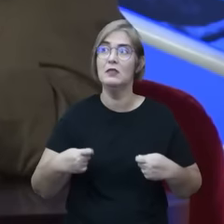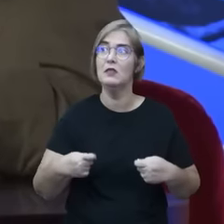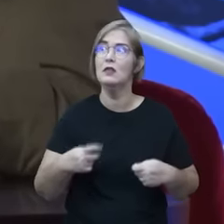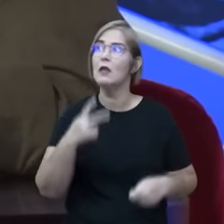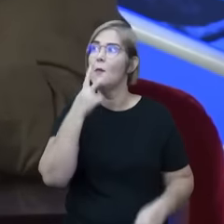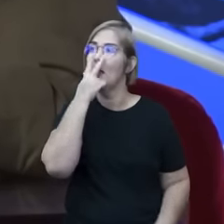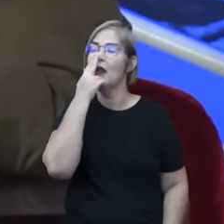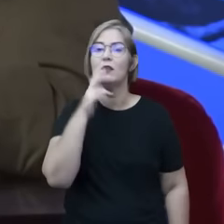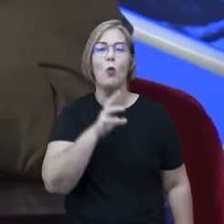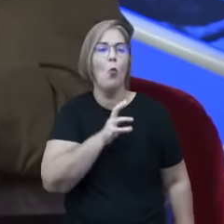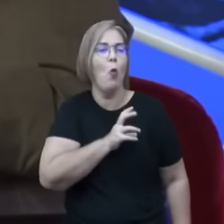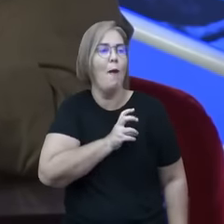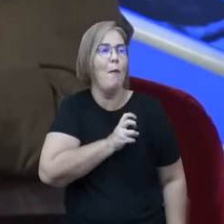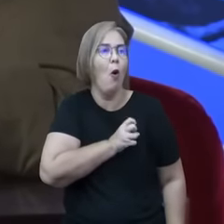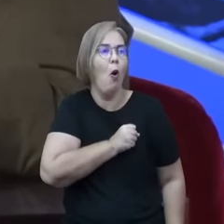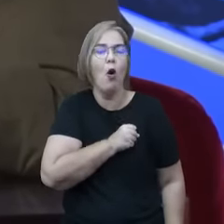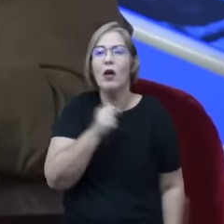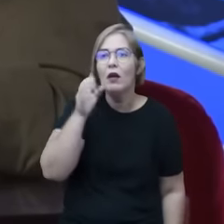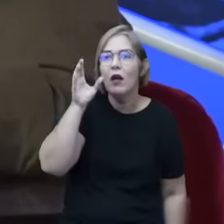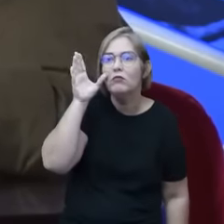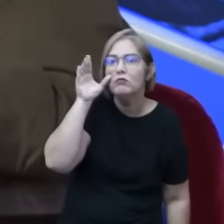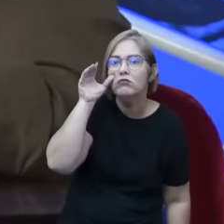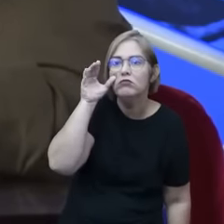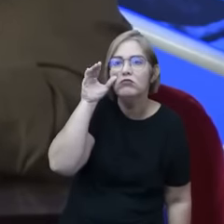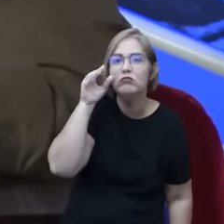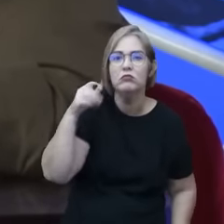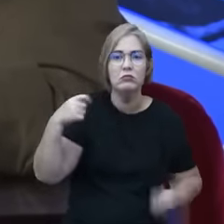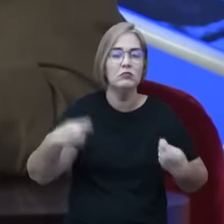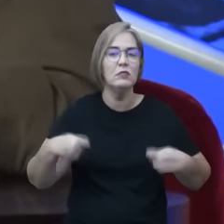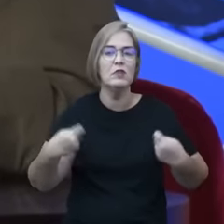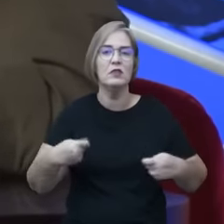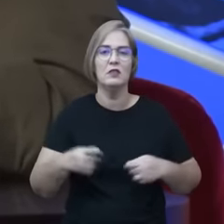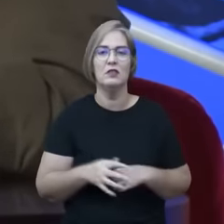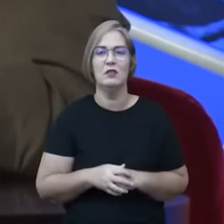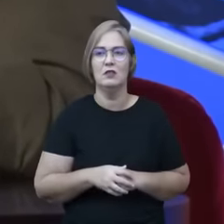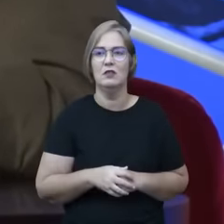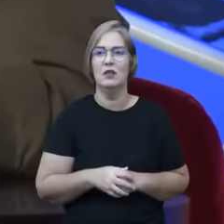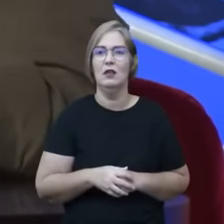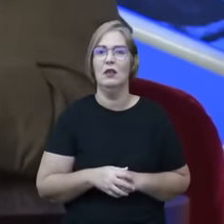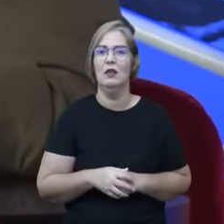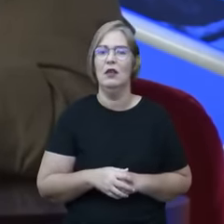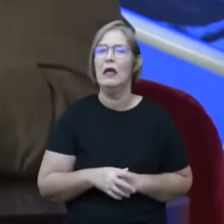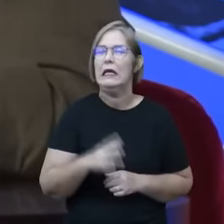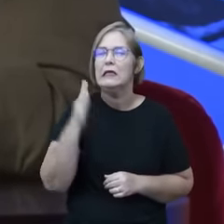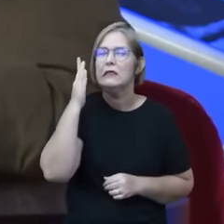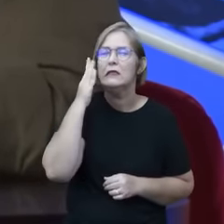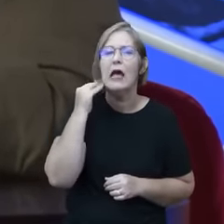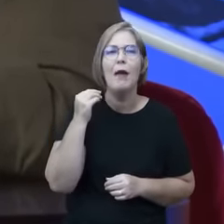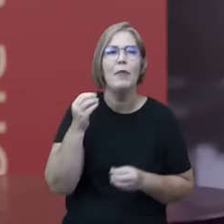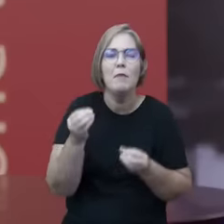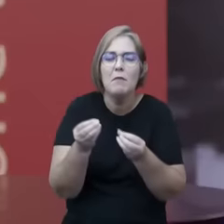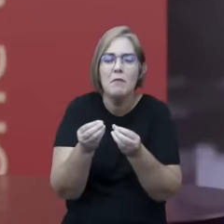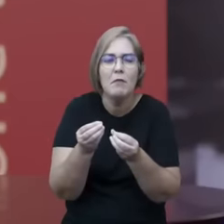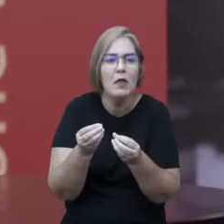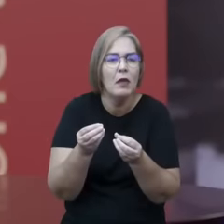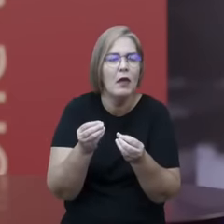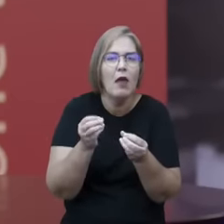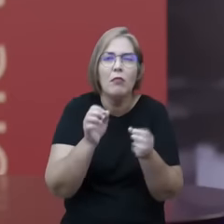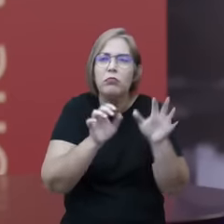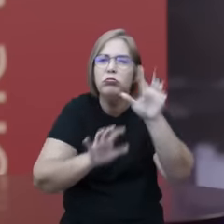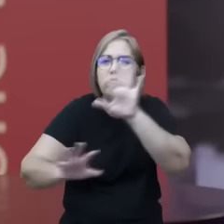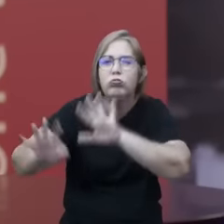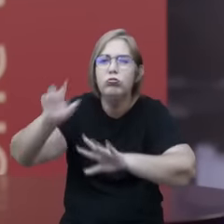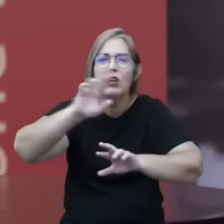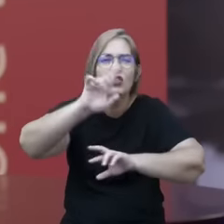cético. É isso que é o existencialista. Ele tem a paixão de um místico. Ele mergulha no absoluto. O que que fazem os místicos, né? Os místicos são